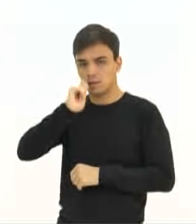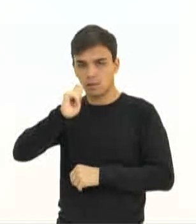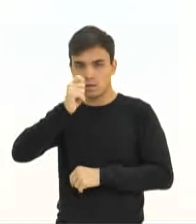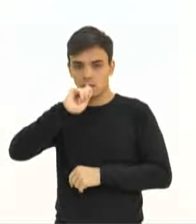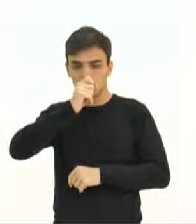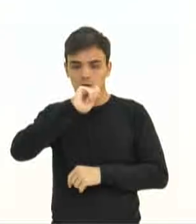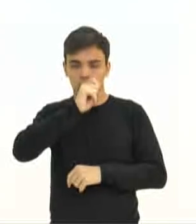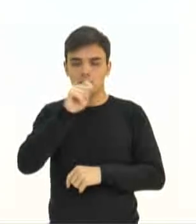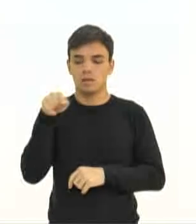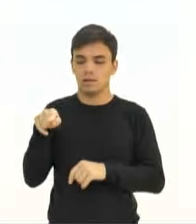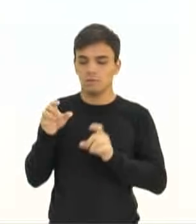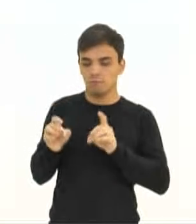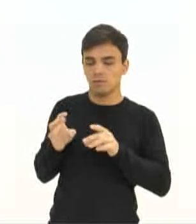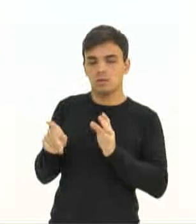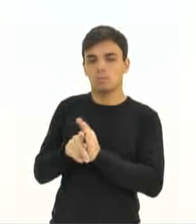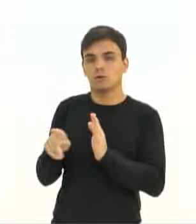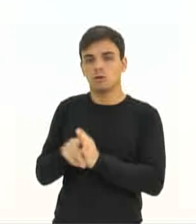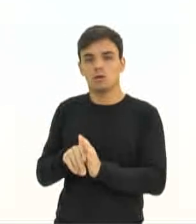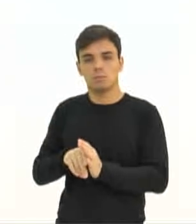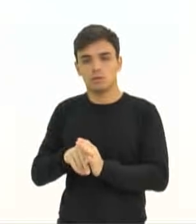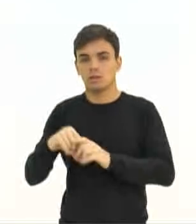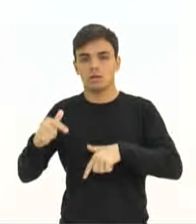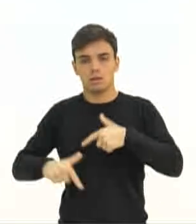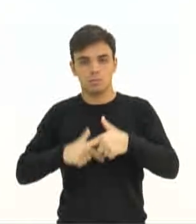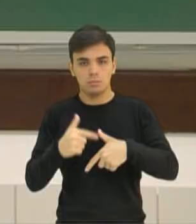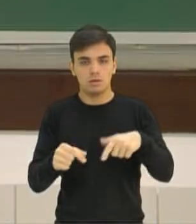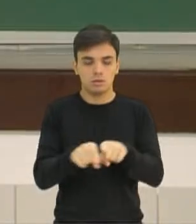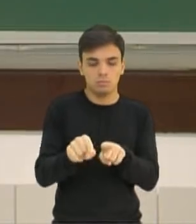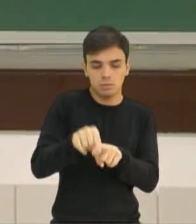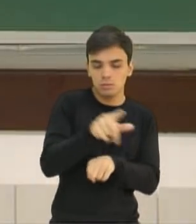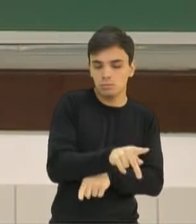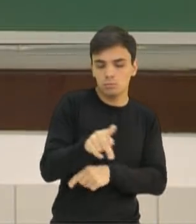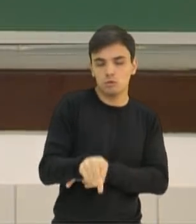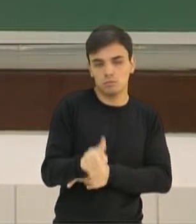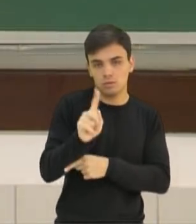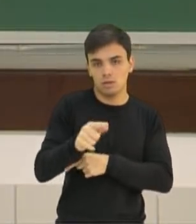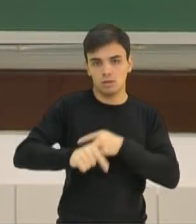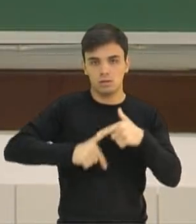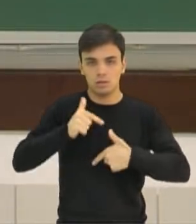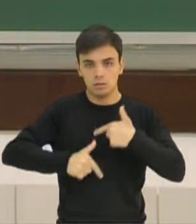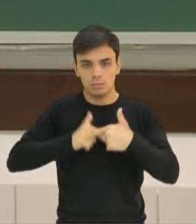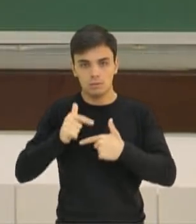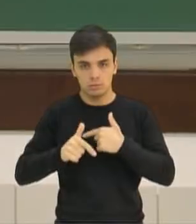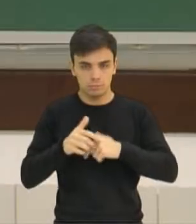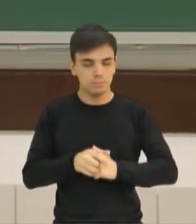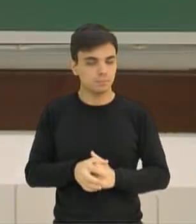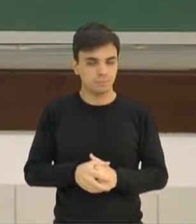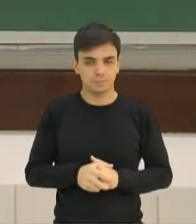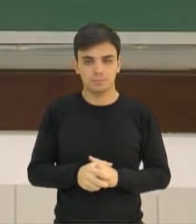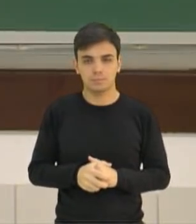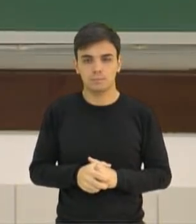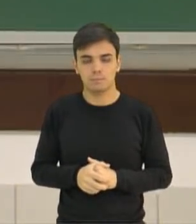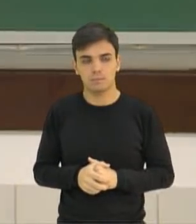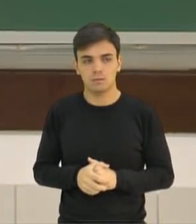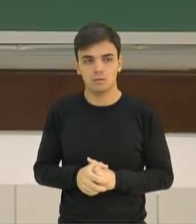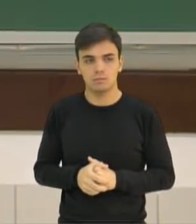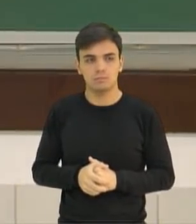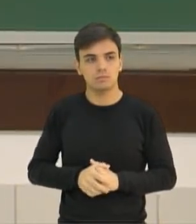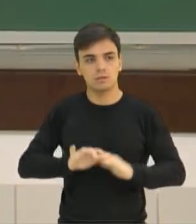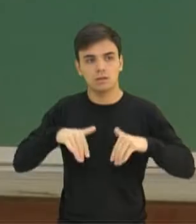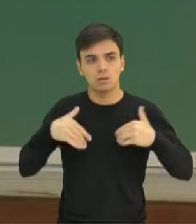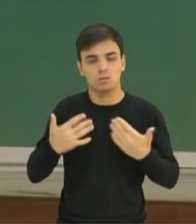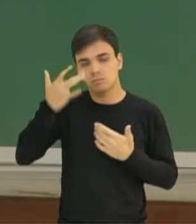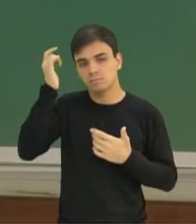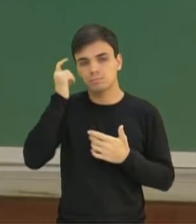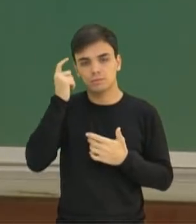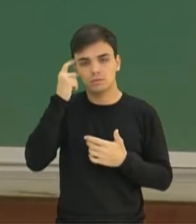sua força de trabalho, o professor. Então, são atividades de serviços ali no terceiro setor. E aí, quando eu penso na indústria,